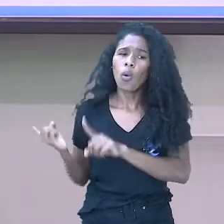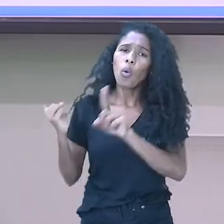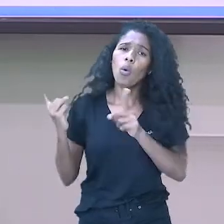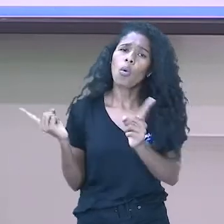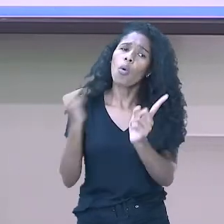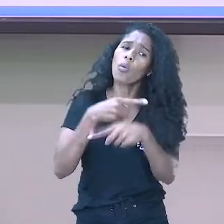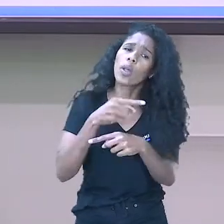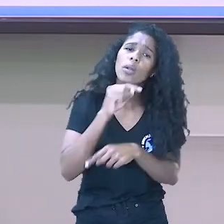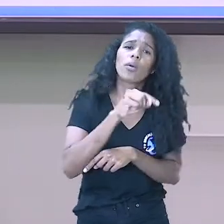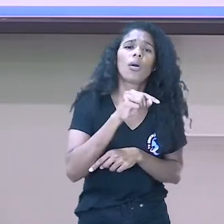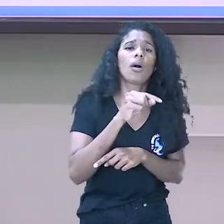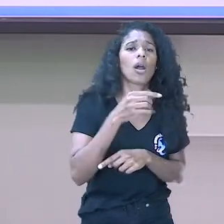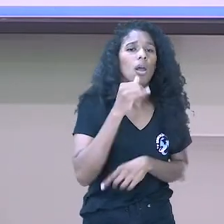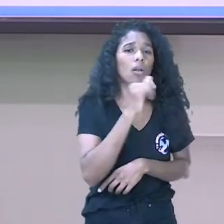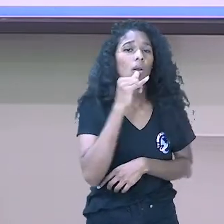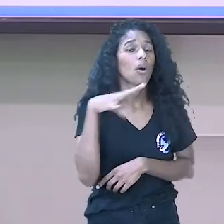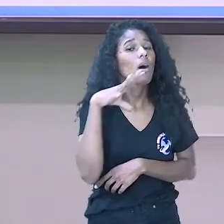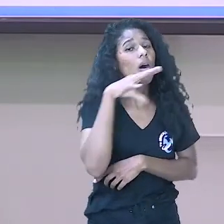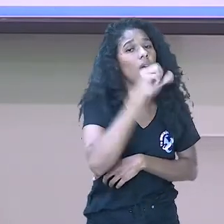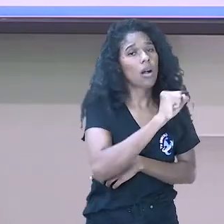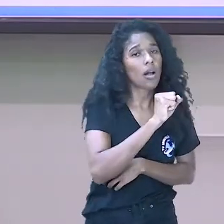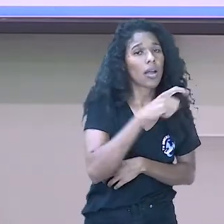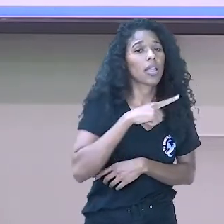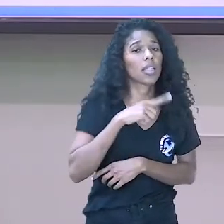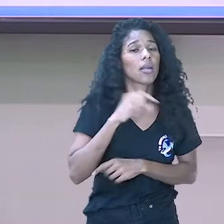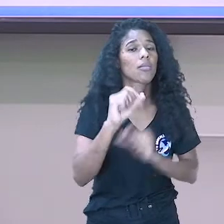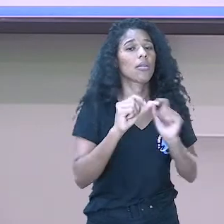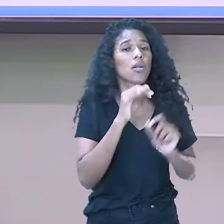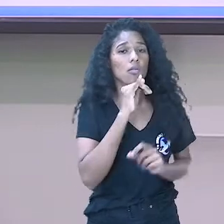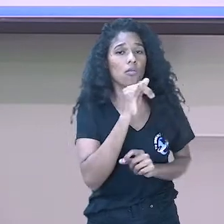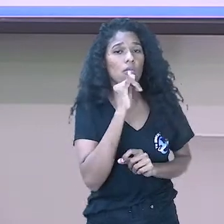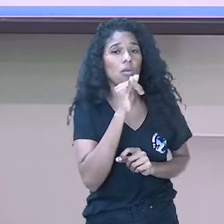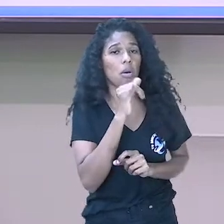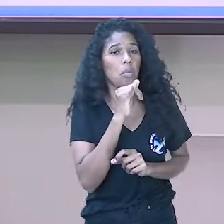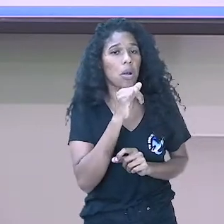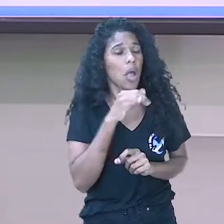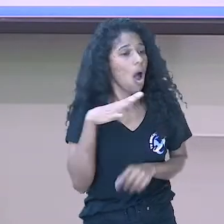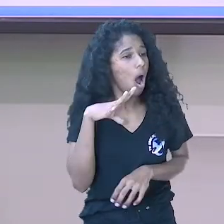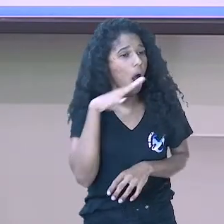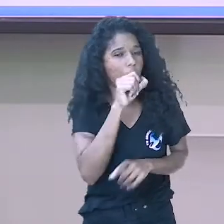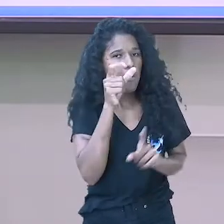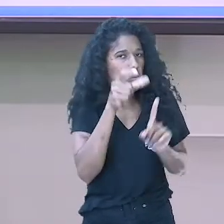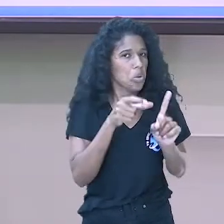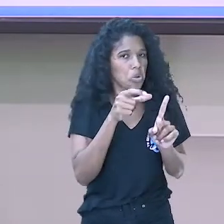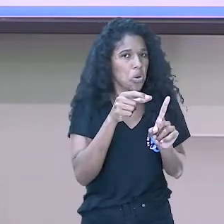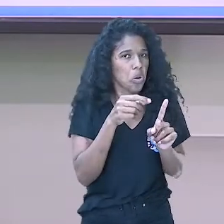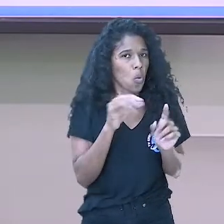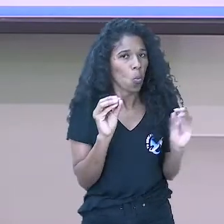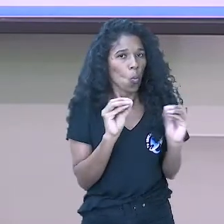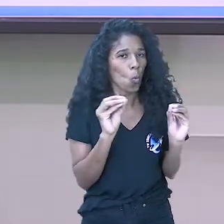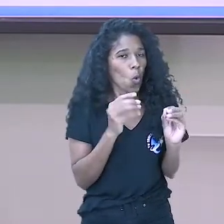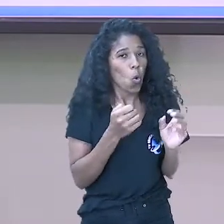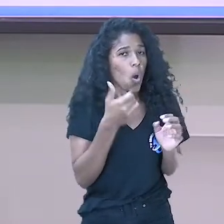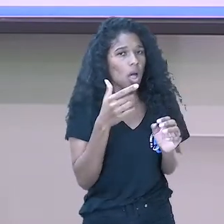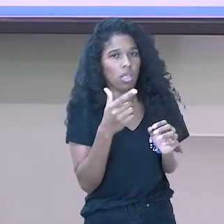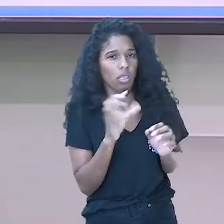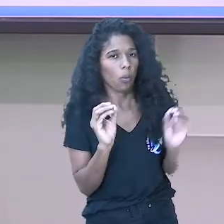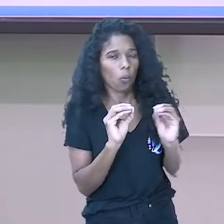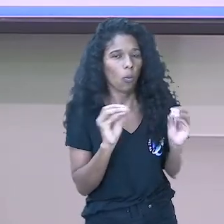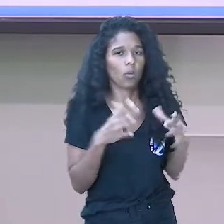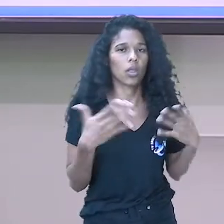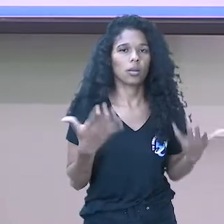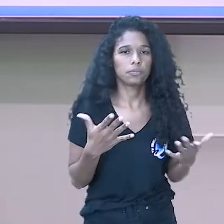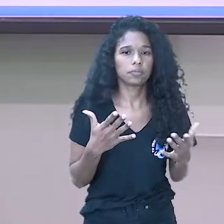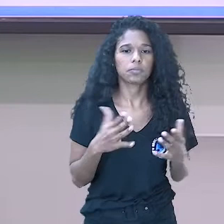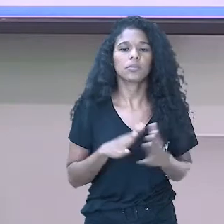poucas informações a respeito das personagens. Por exemplo, o próximo ponto é que reflete o tempo, que é o que eu falei para vocês,